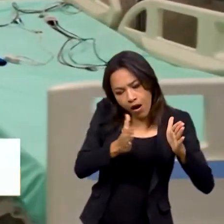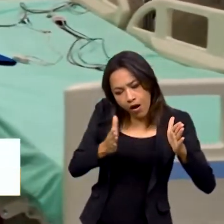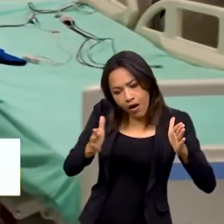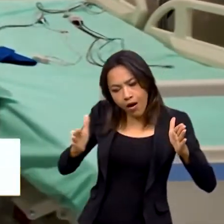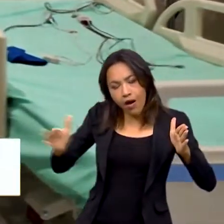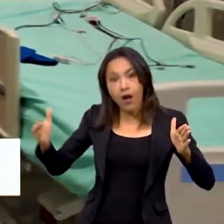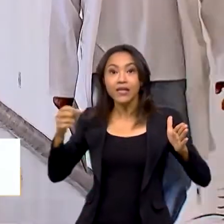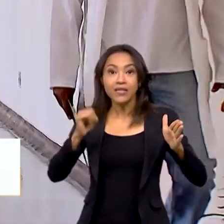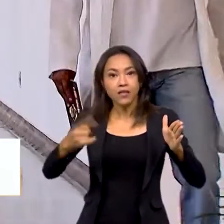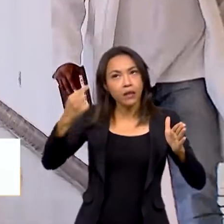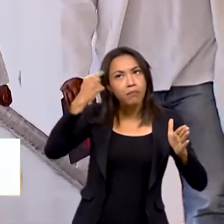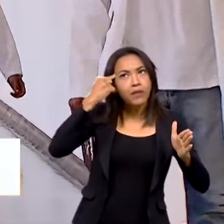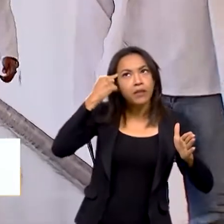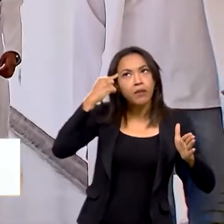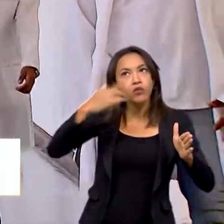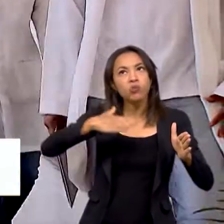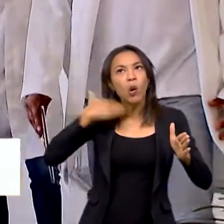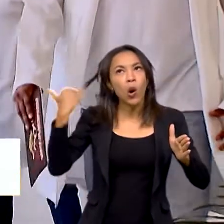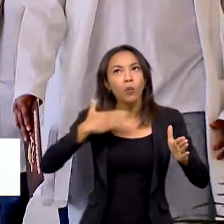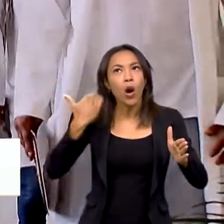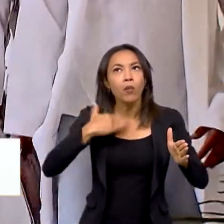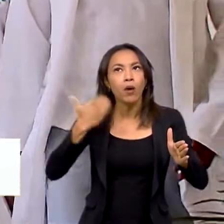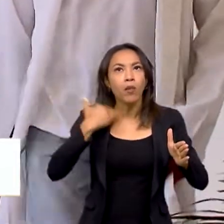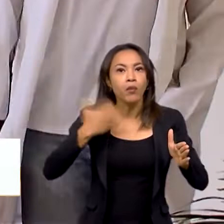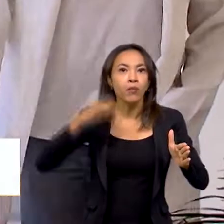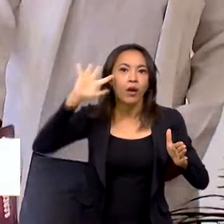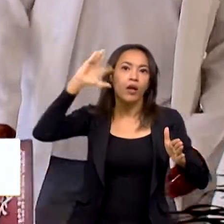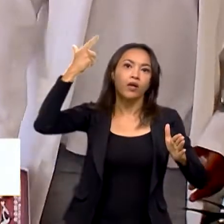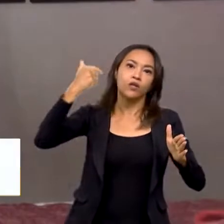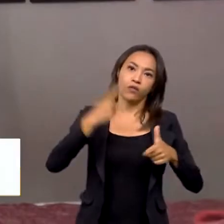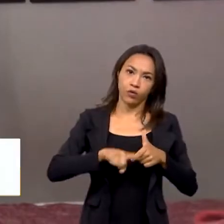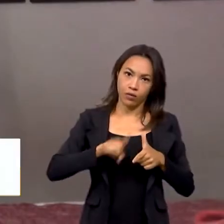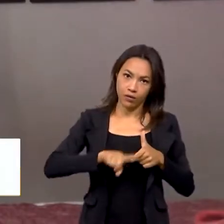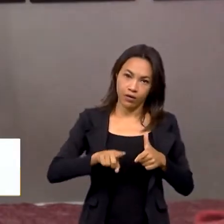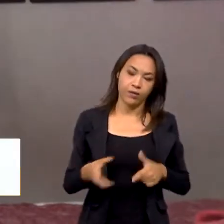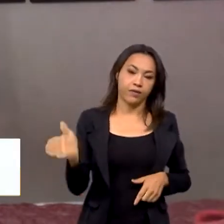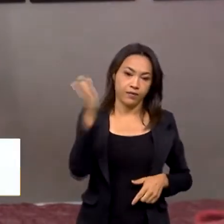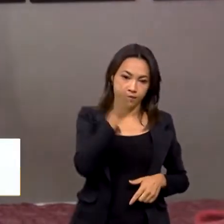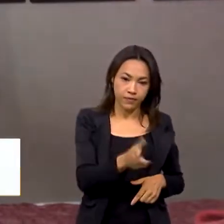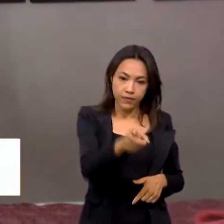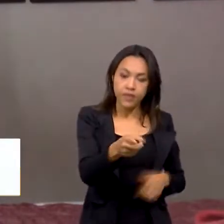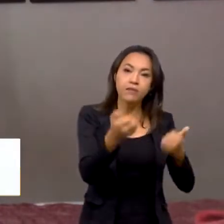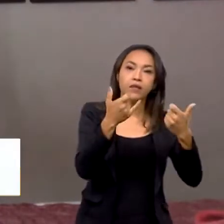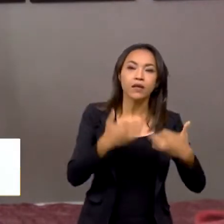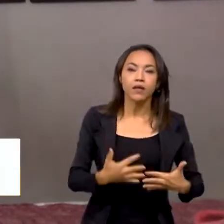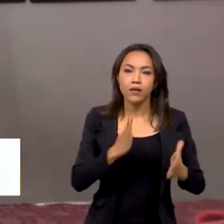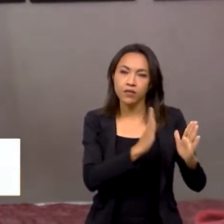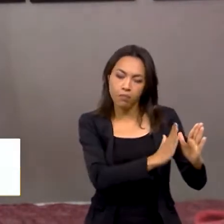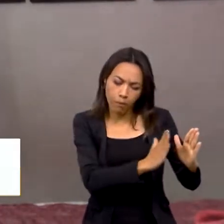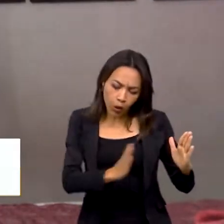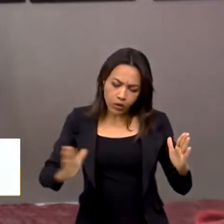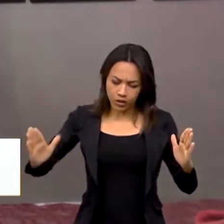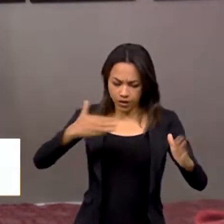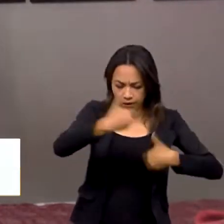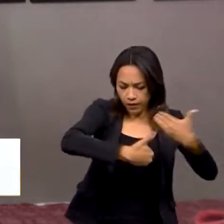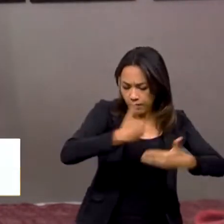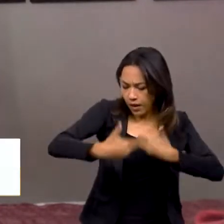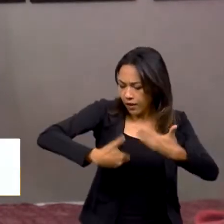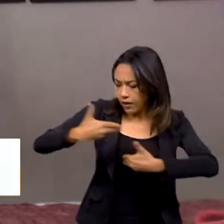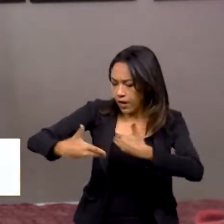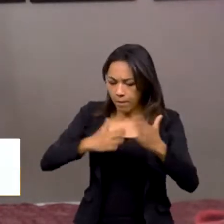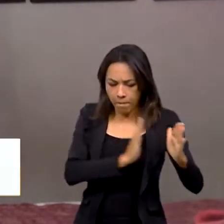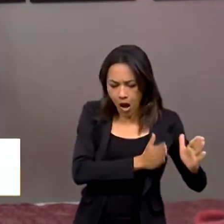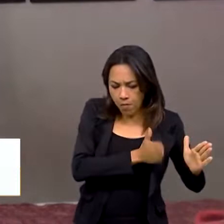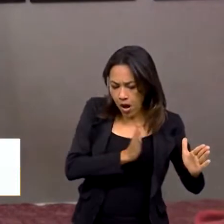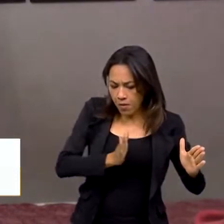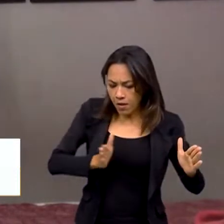tem pensamentos de morte como solução para os problemas. Esse processo de fazer terapia durante o adoecimento, ele também